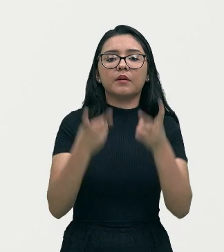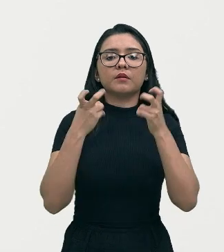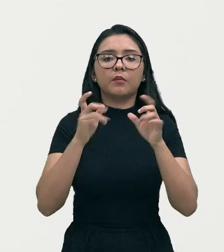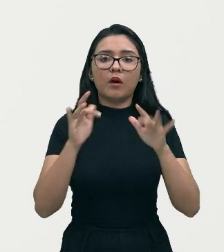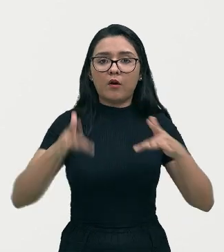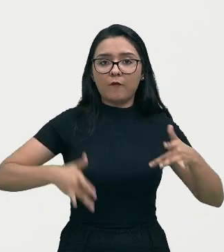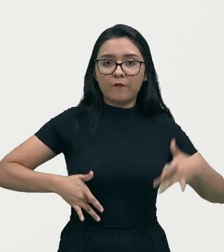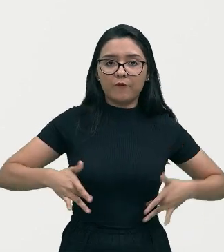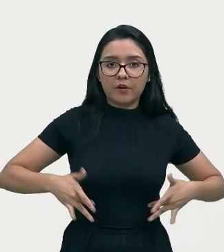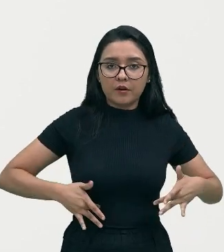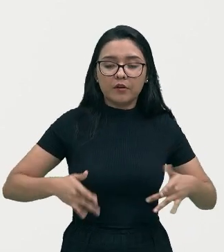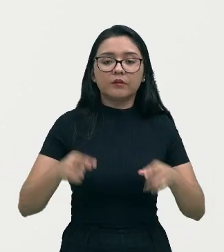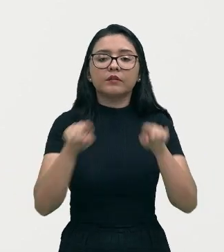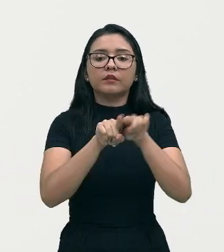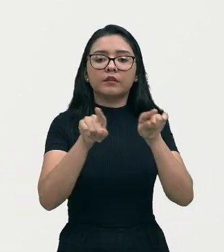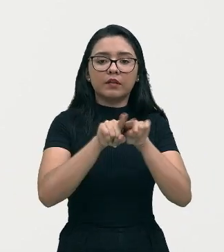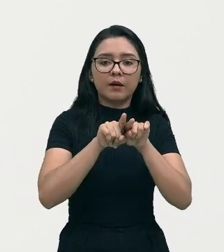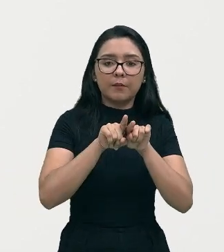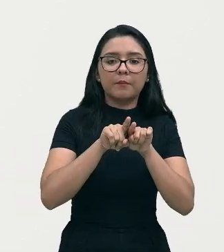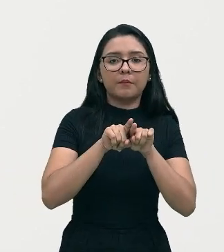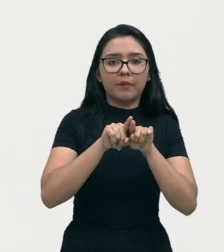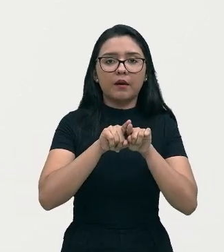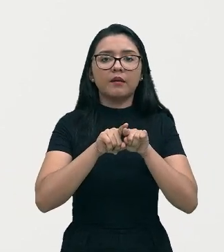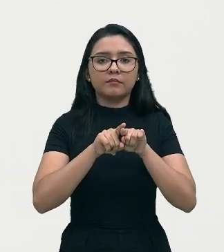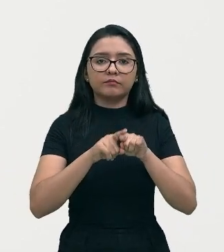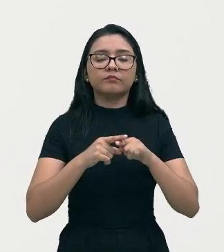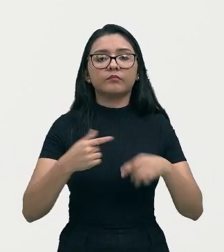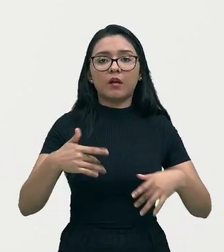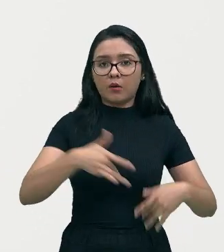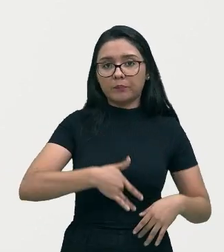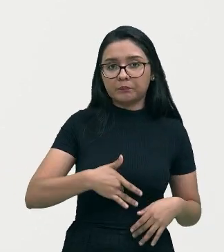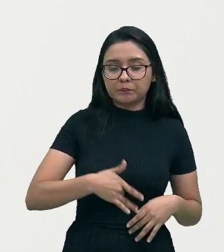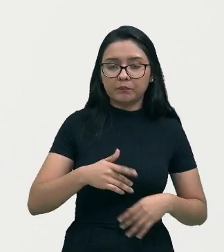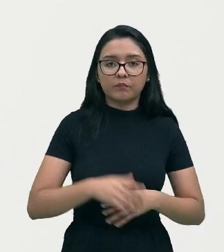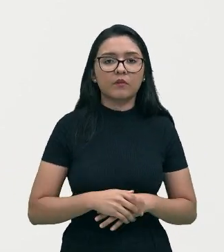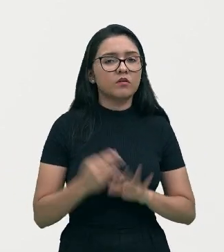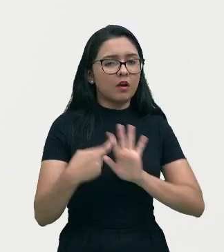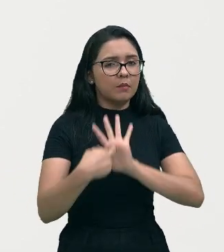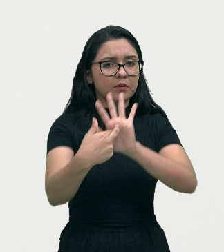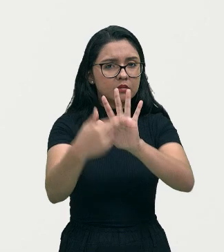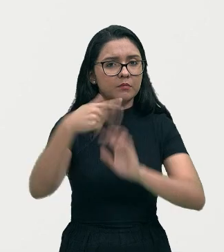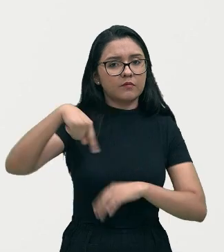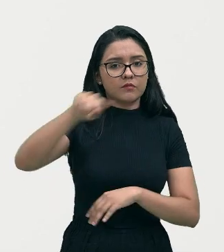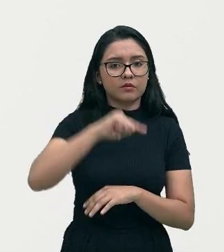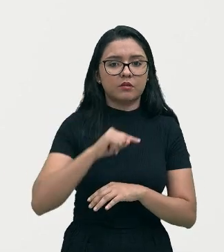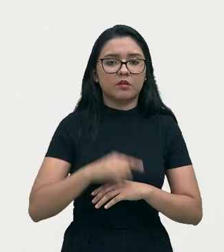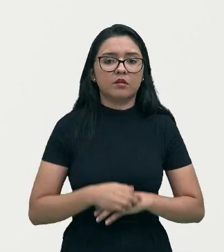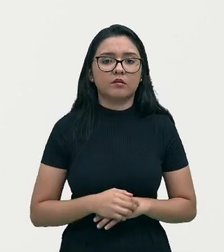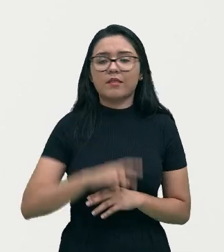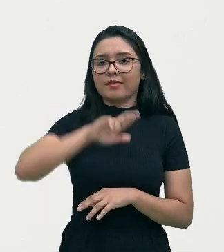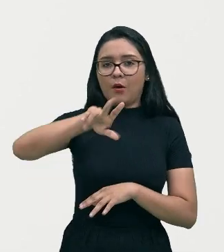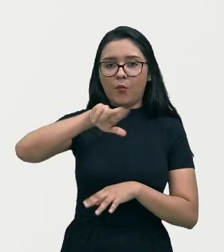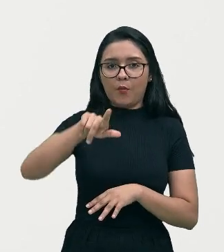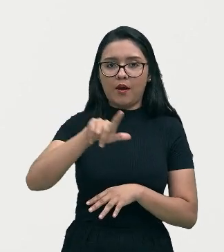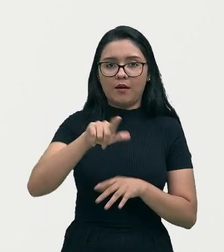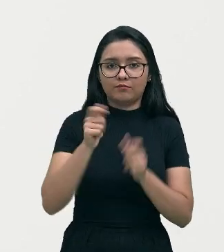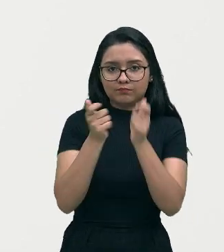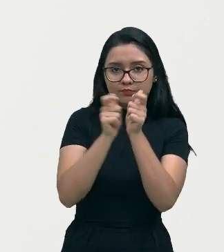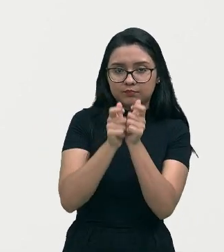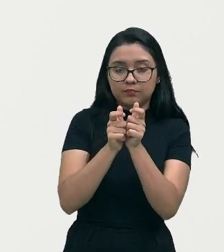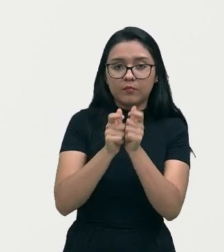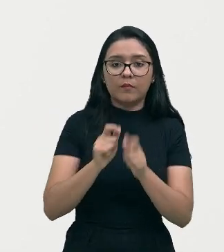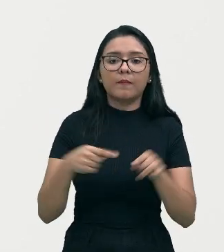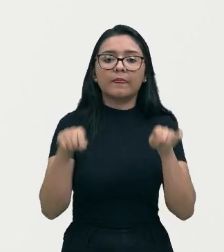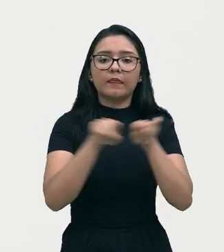fígado, observamos o intestino, né? Está só representado, né? Ele não é desse tamanho. A gente observa também